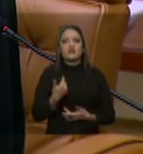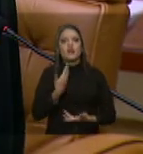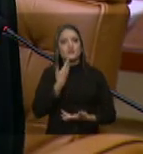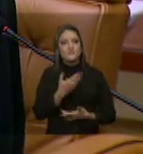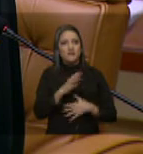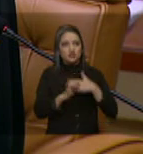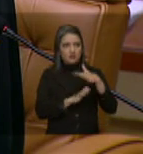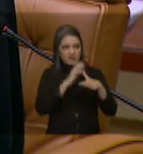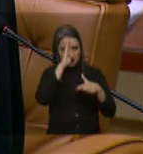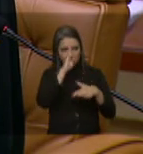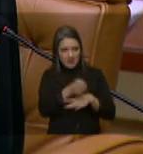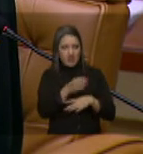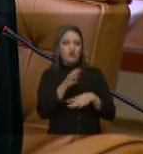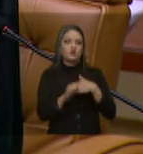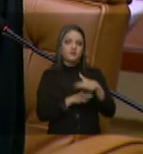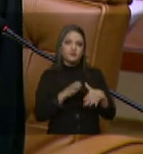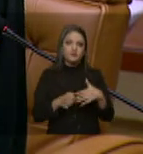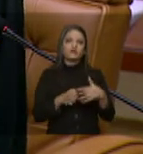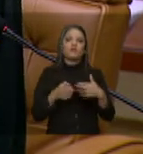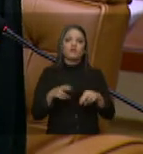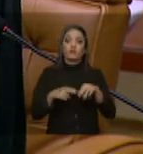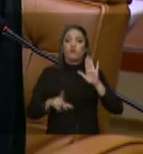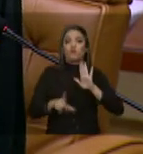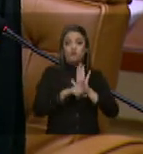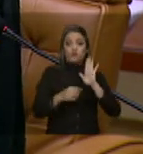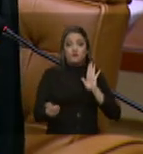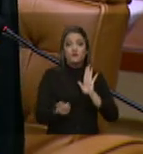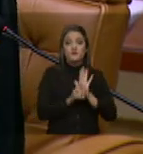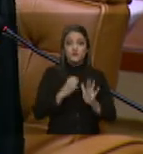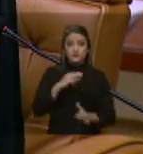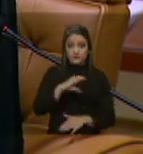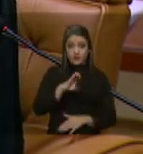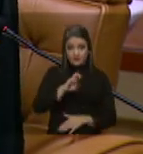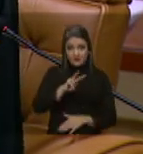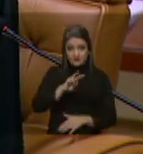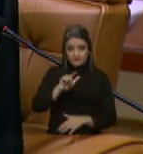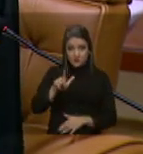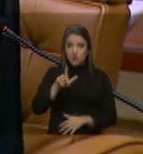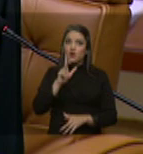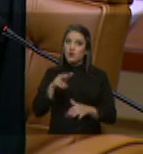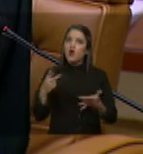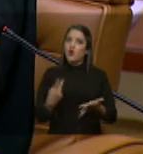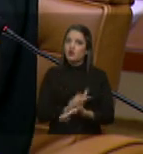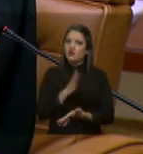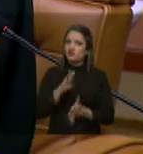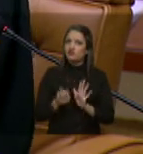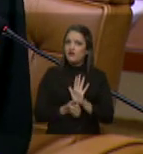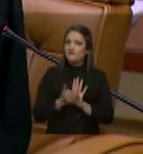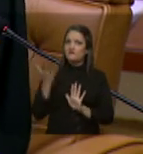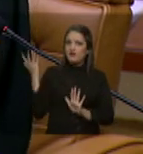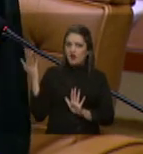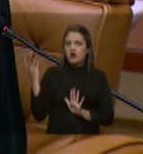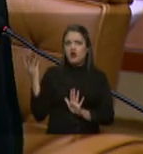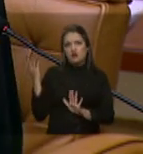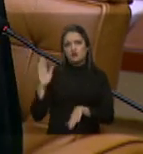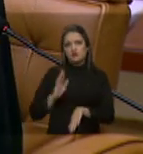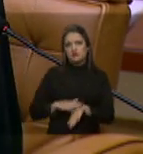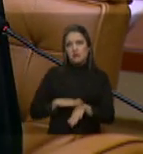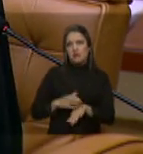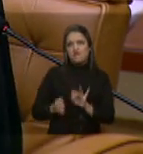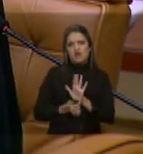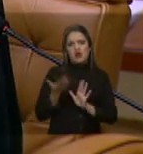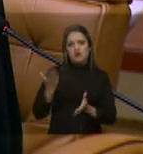direta Com base no mar civil Como já vem fazendo em vários casos a justiça brasileira e com